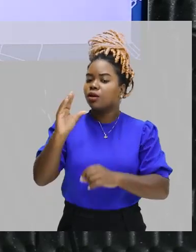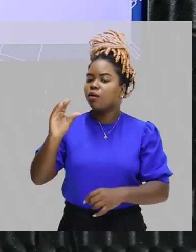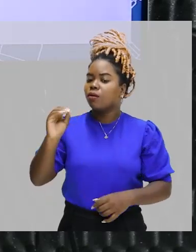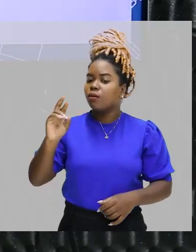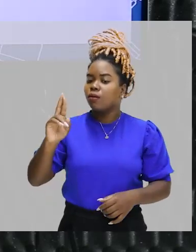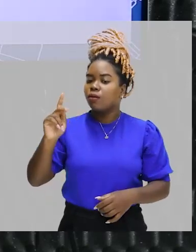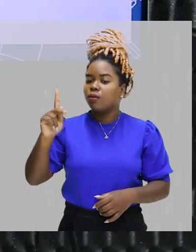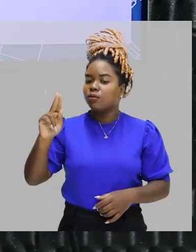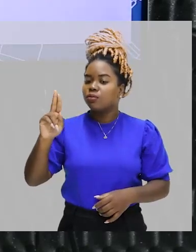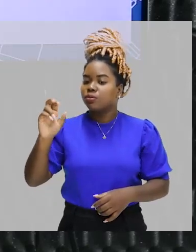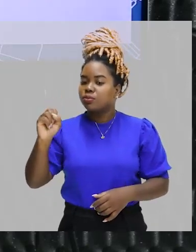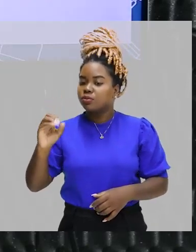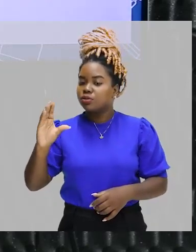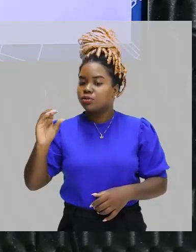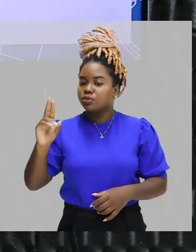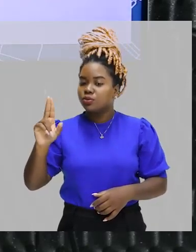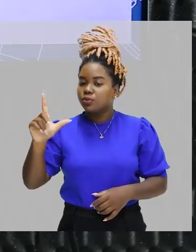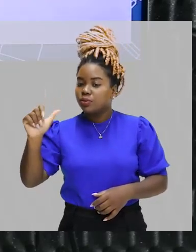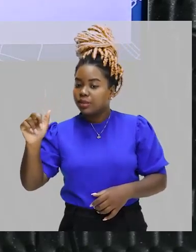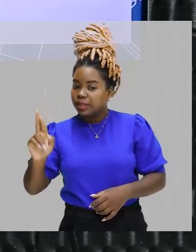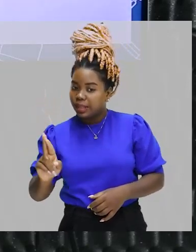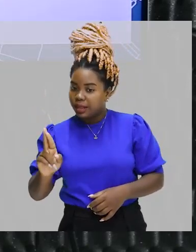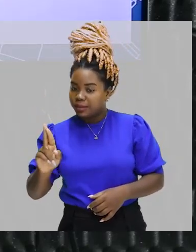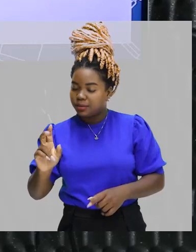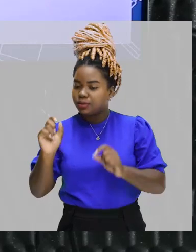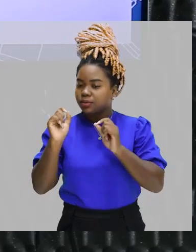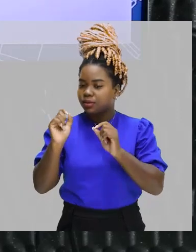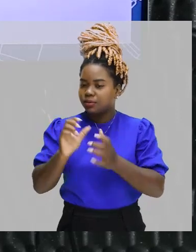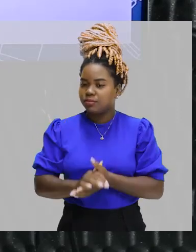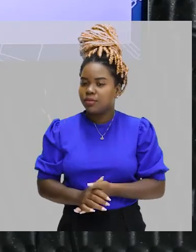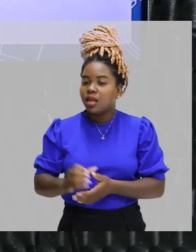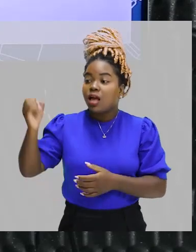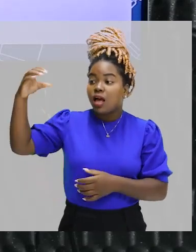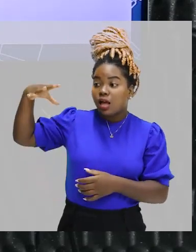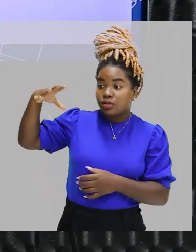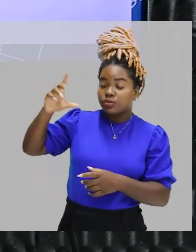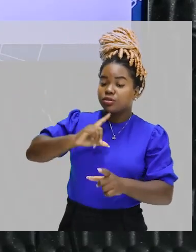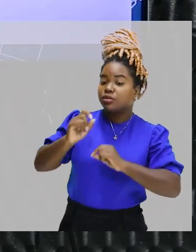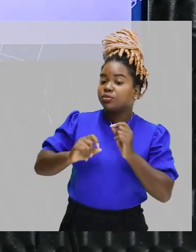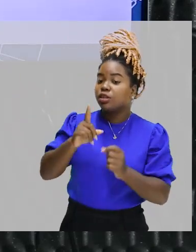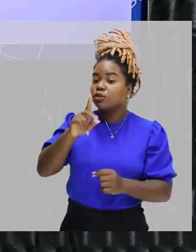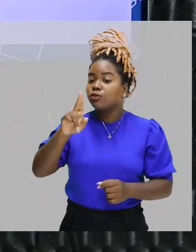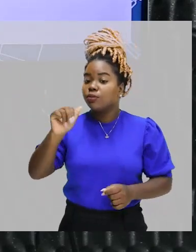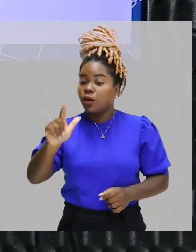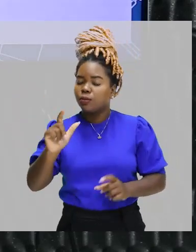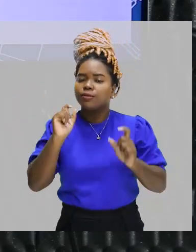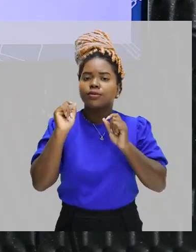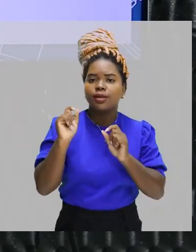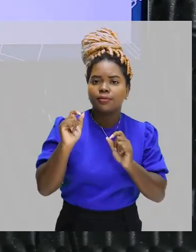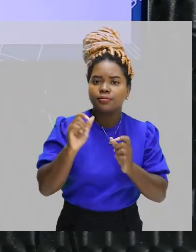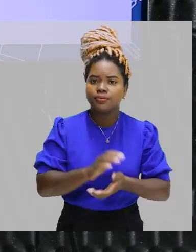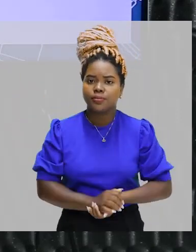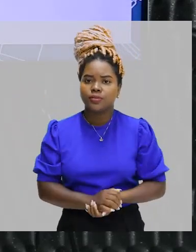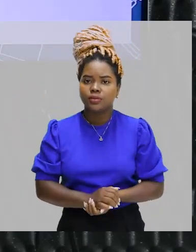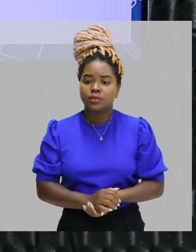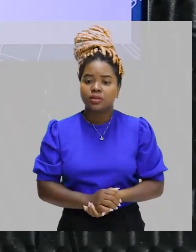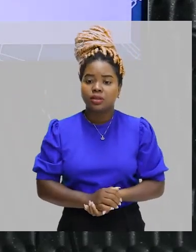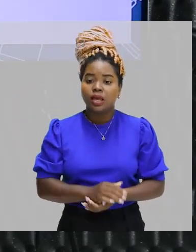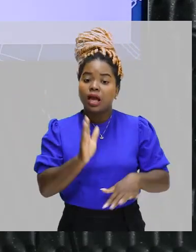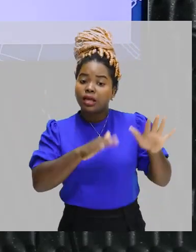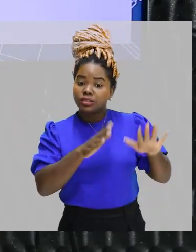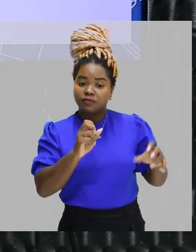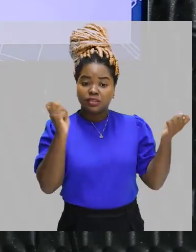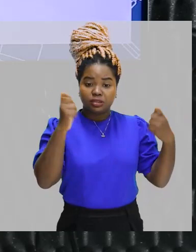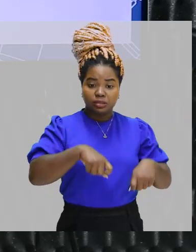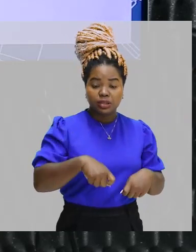questão, porque nós temos a seguinte definição: a luz ela tem um comportamento dual. O que é isso? Ora ela pode se comportar como